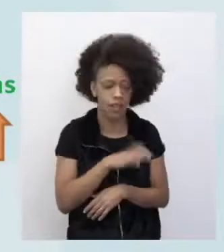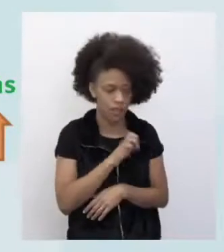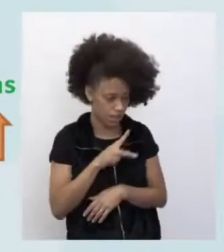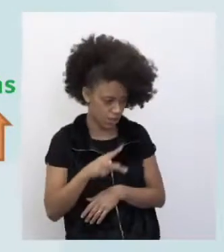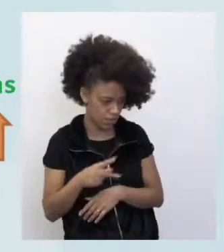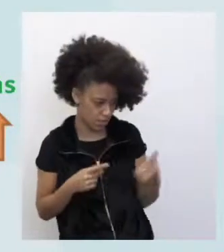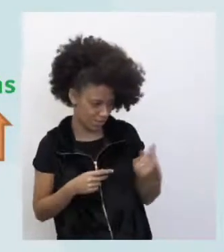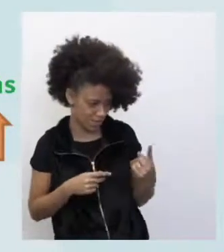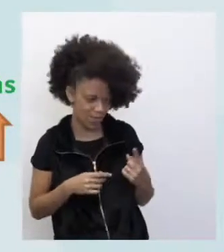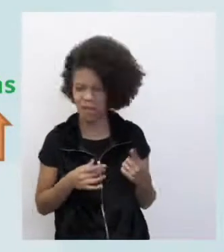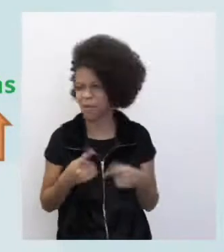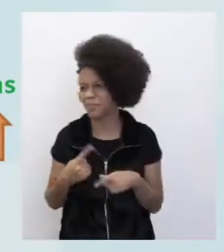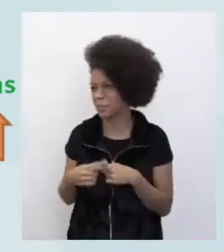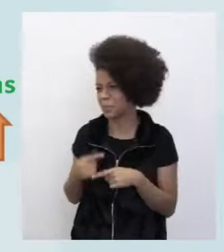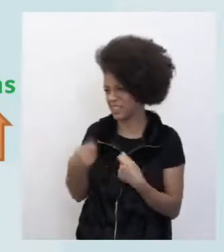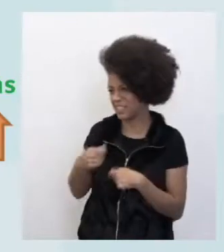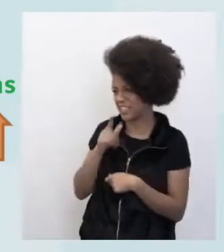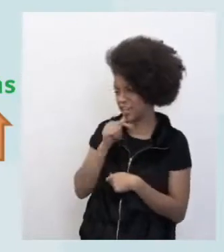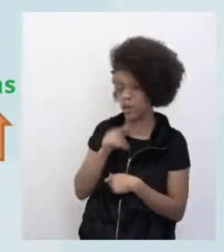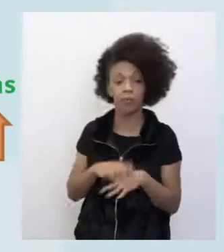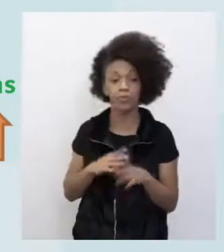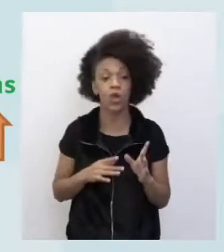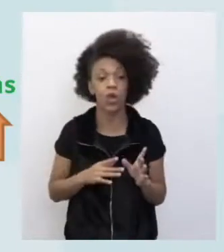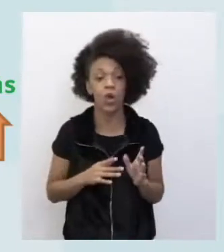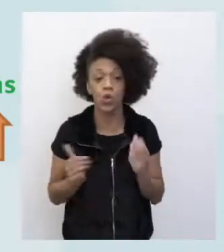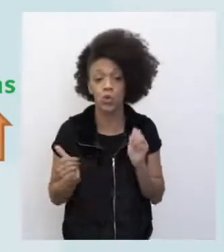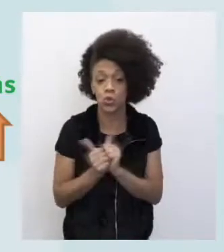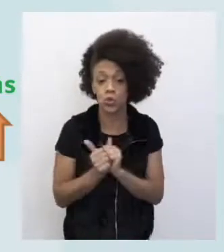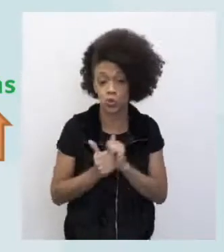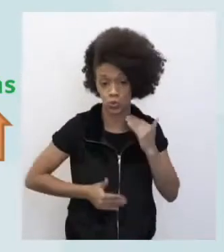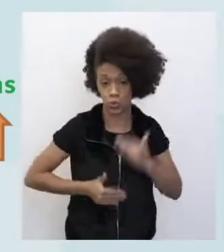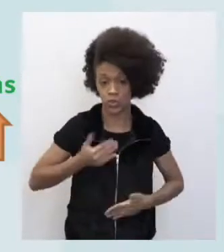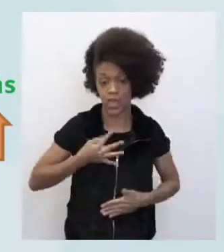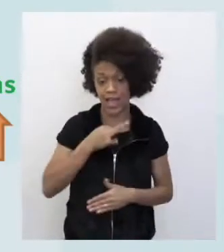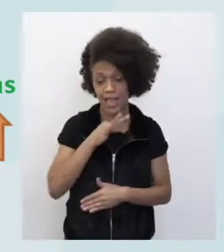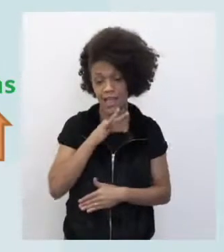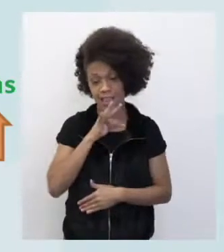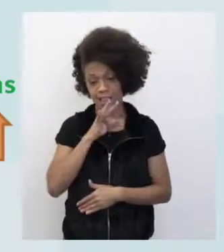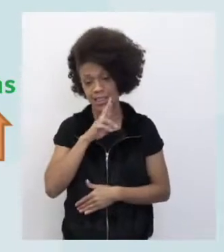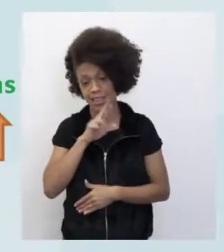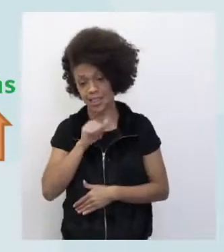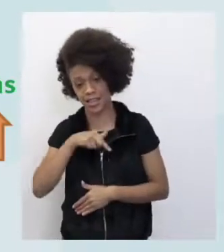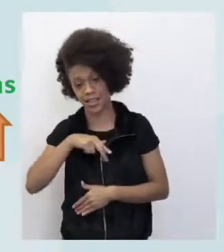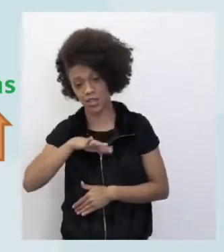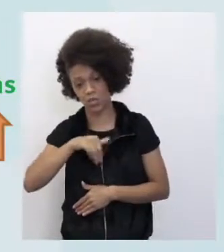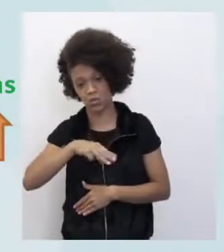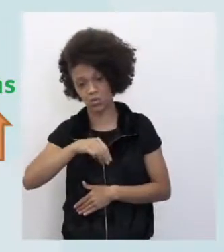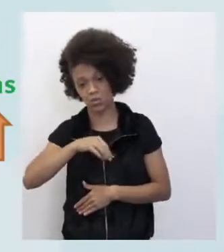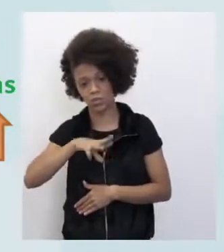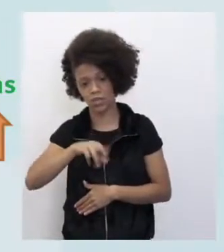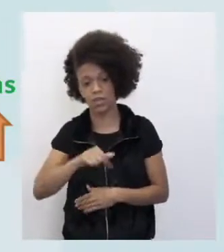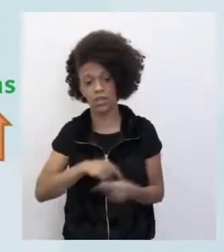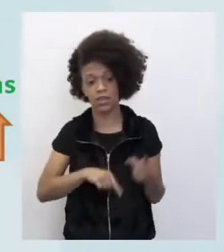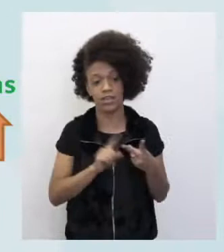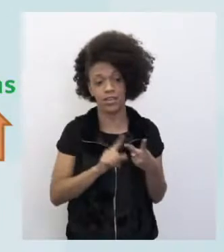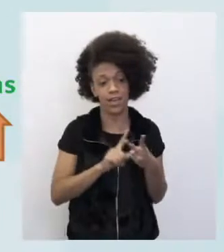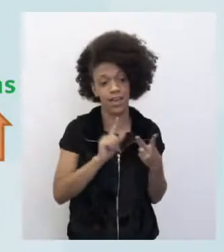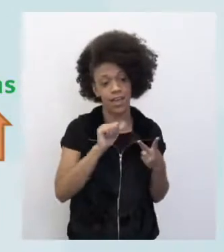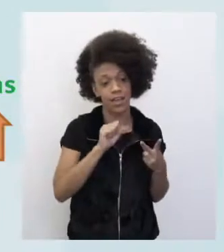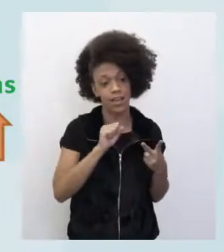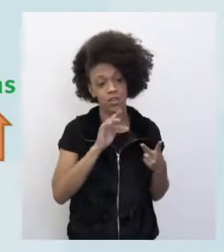poder beber um pouco de água. Junto ao meu corpo tenho a traqueostomia e a gastronomia, as quais...